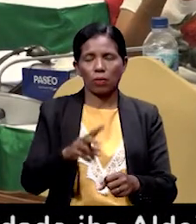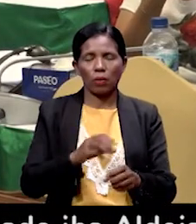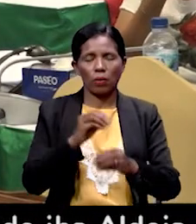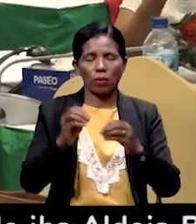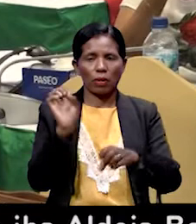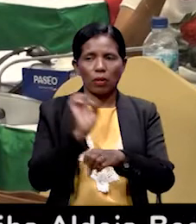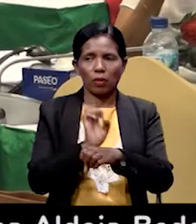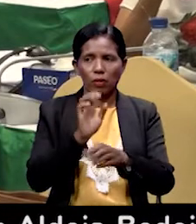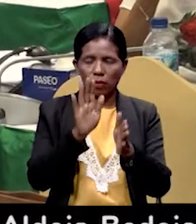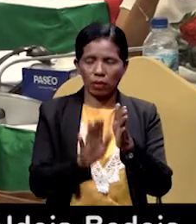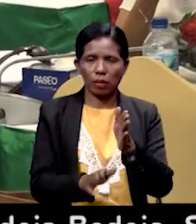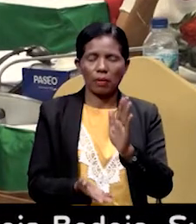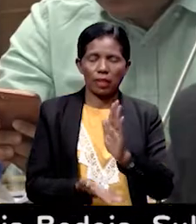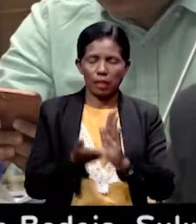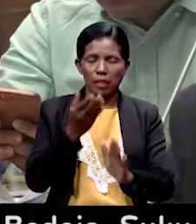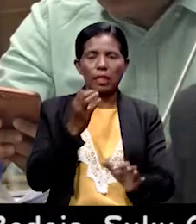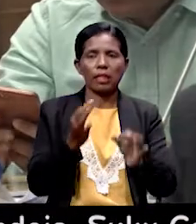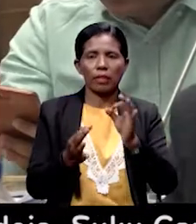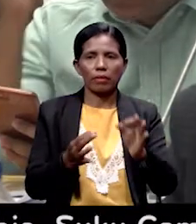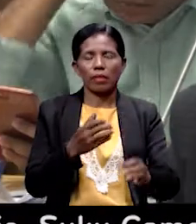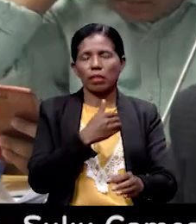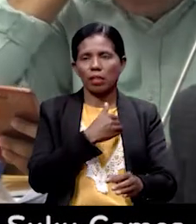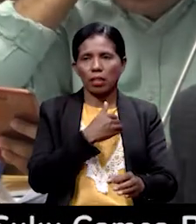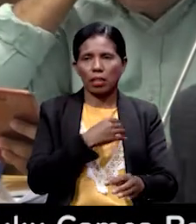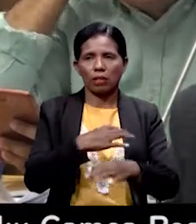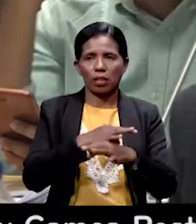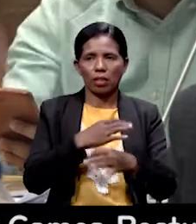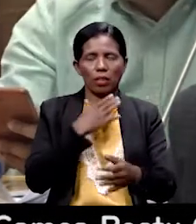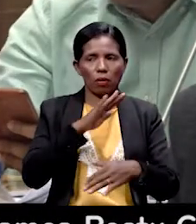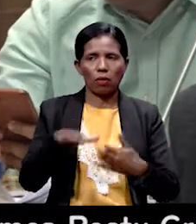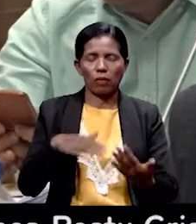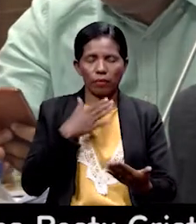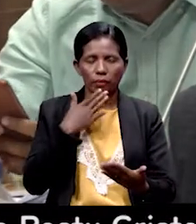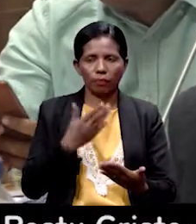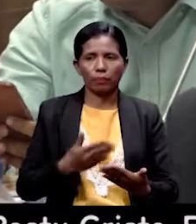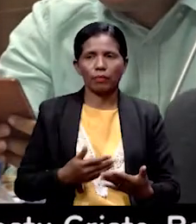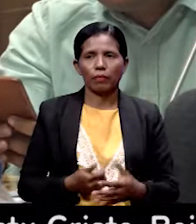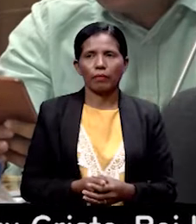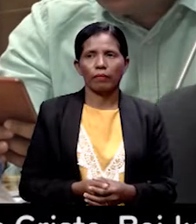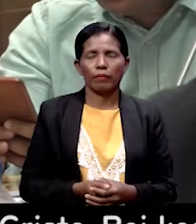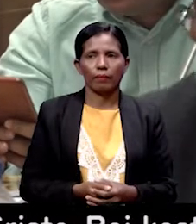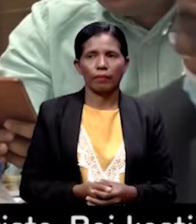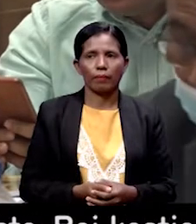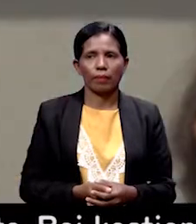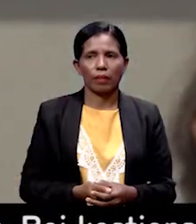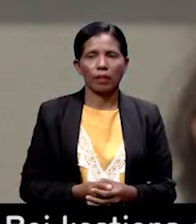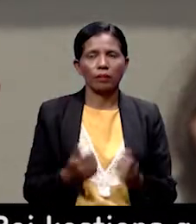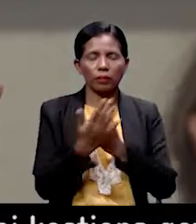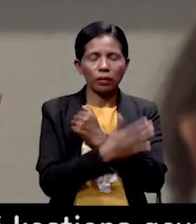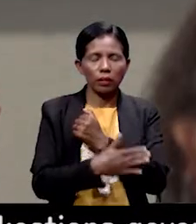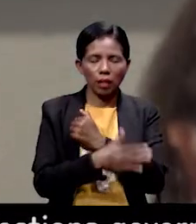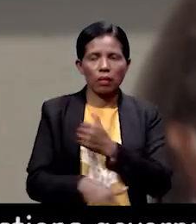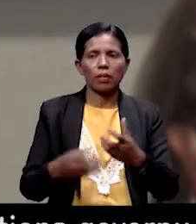ne se belesai mas que se dá recuperado total. Halo desenvolvimento. Nação sira